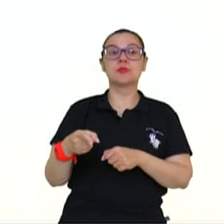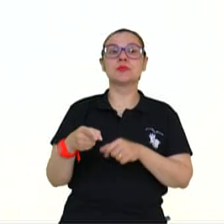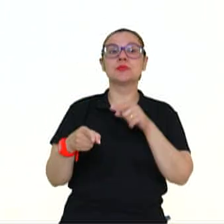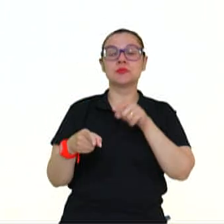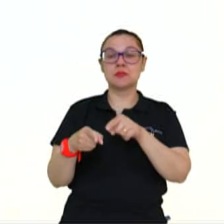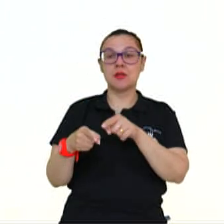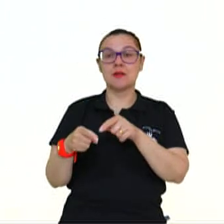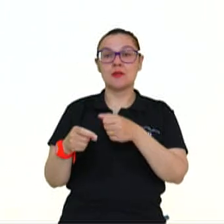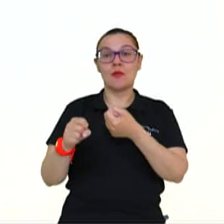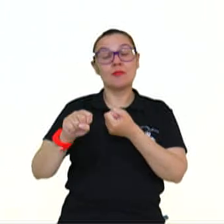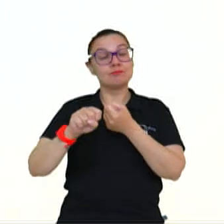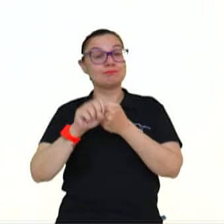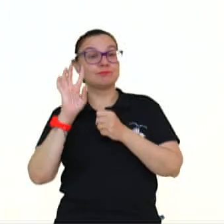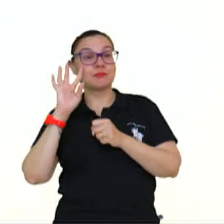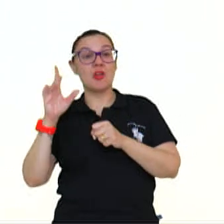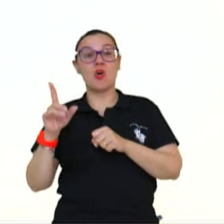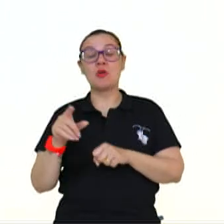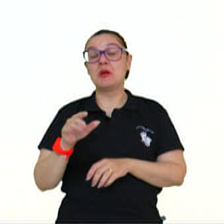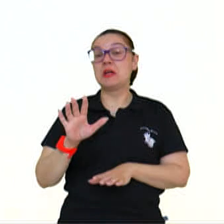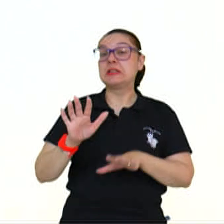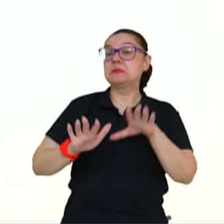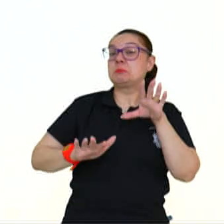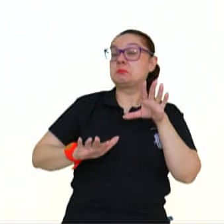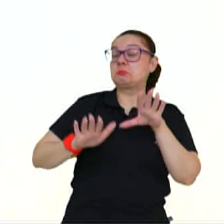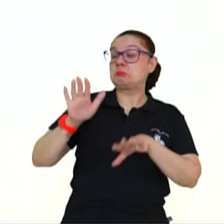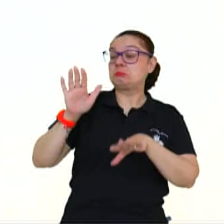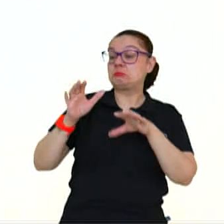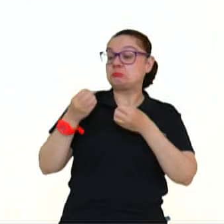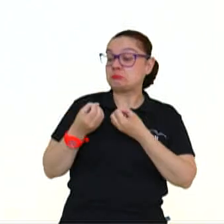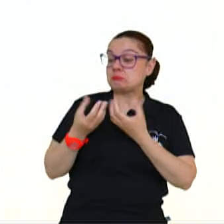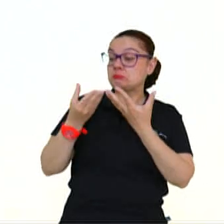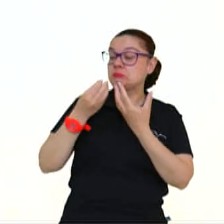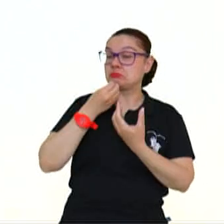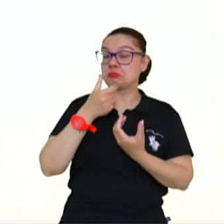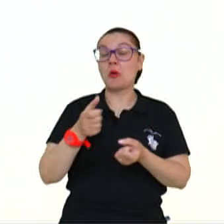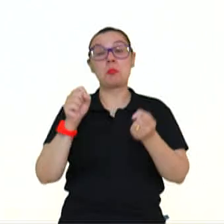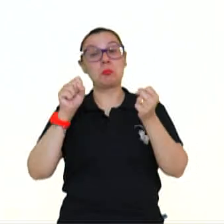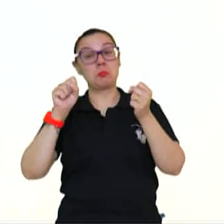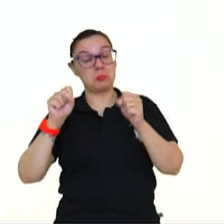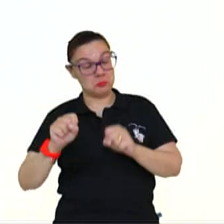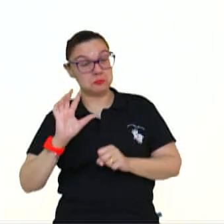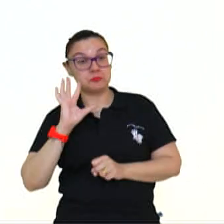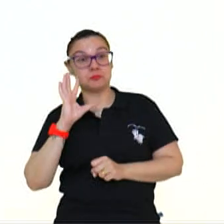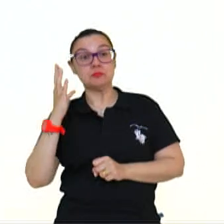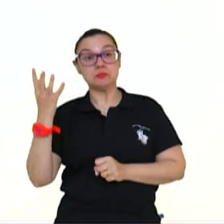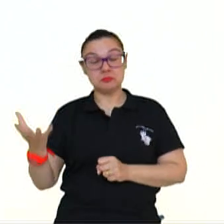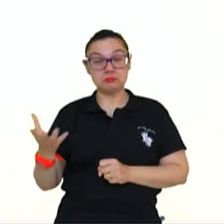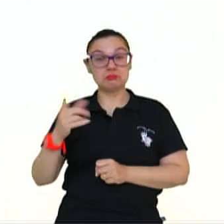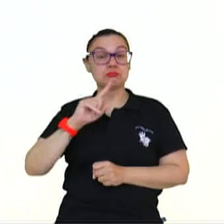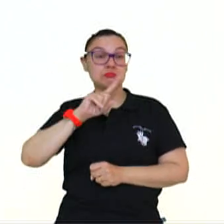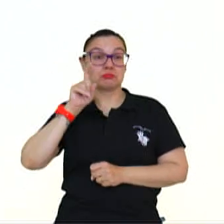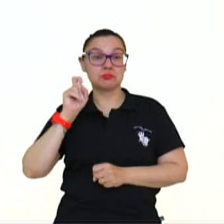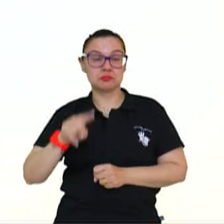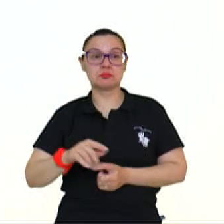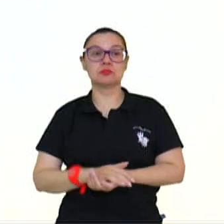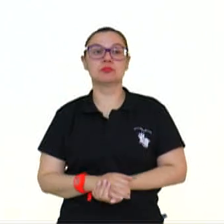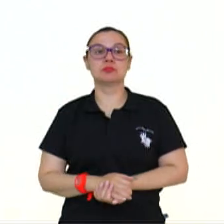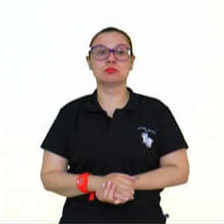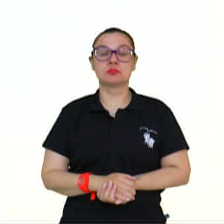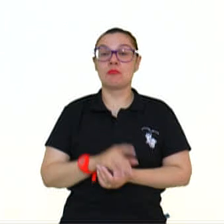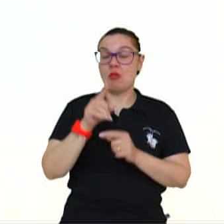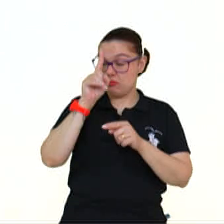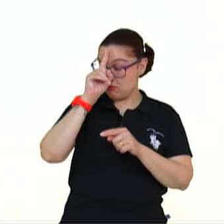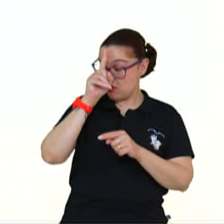no subjuntivo, meus amigos. Talvez discurse bem esta noite. É uma possibilidade, uma hipótese, uma incerteza. Imperativo